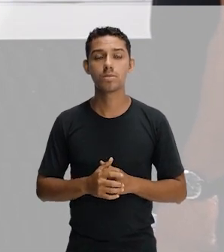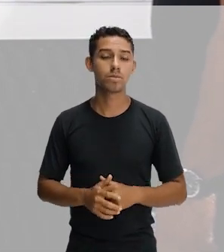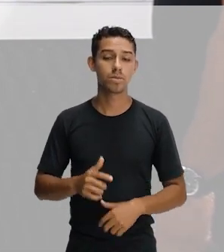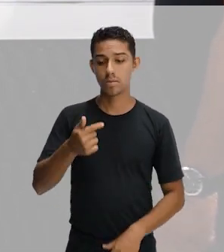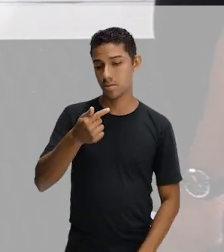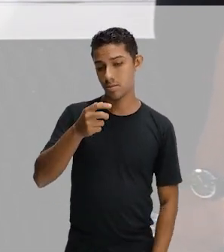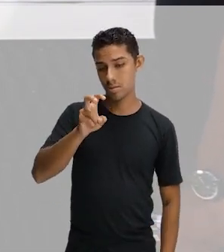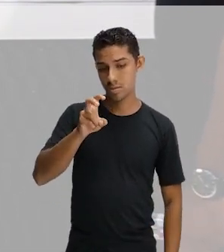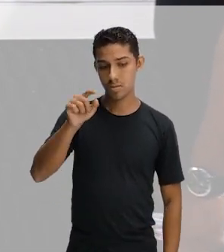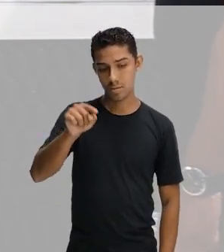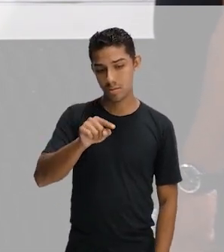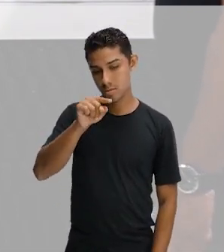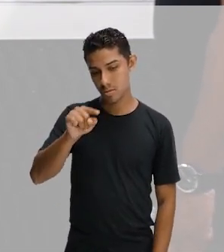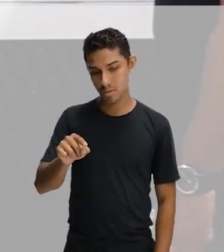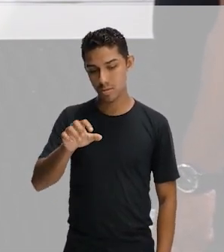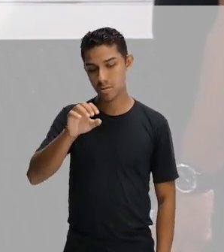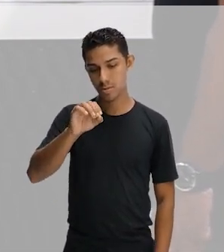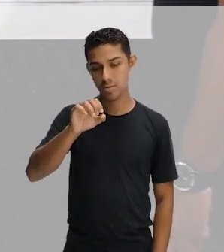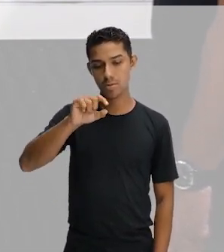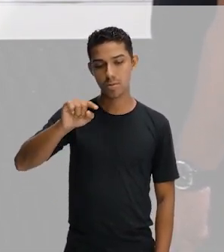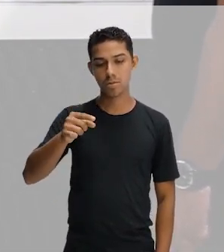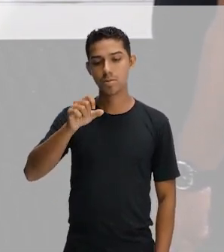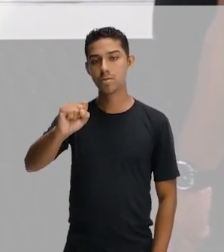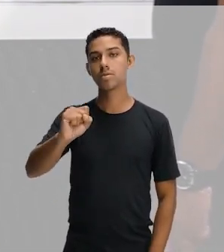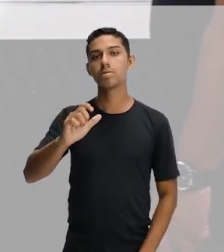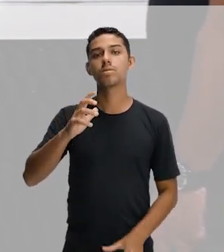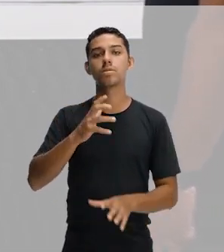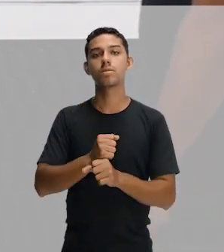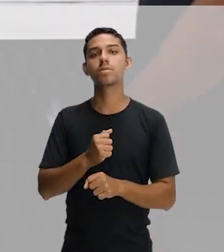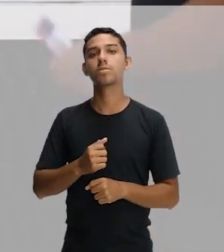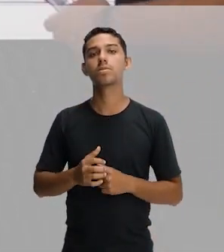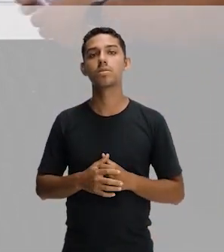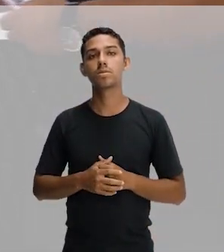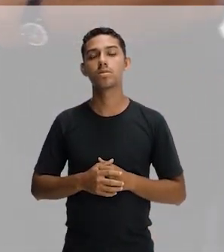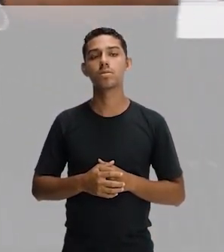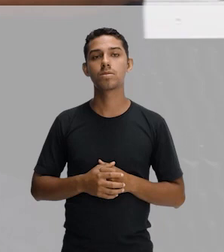75 multiplicado por 0,8.